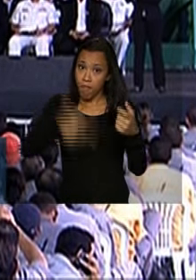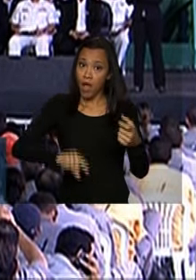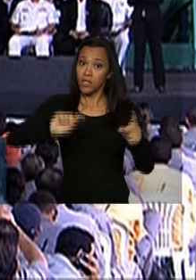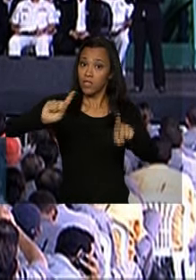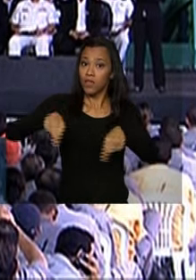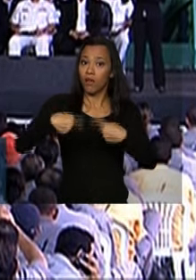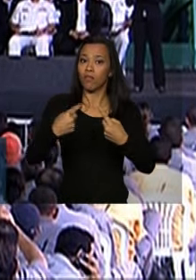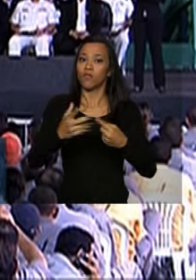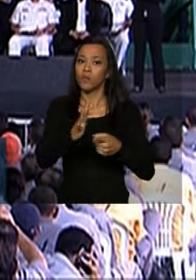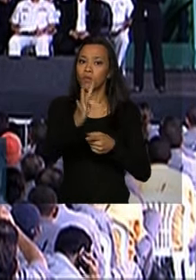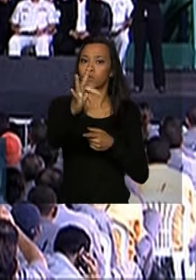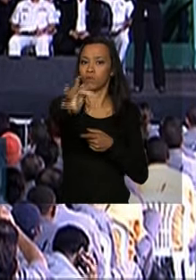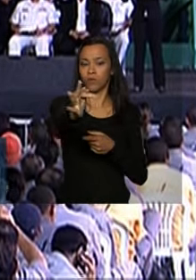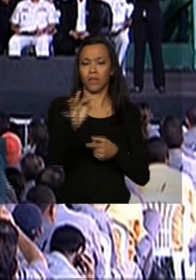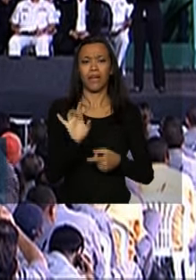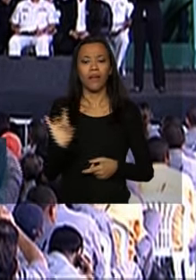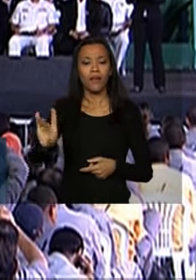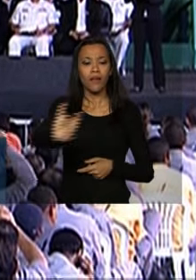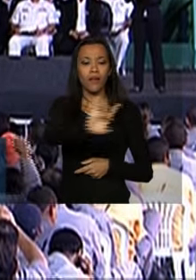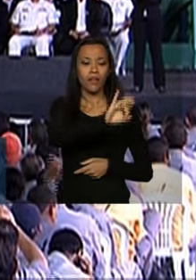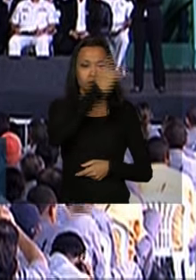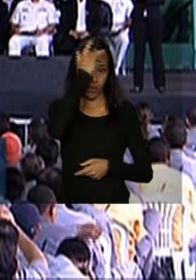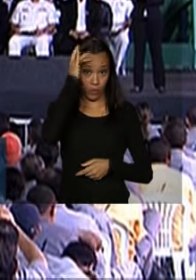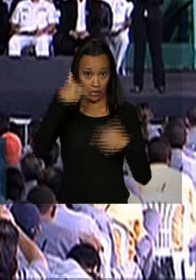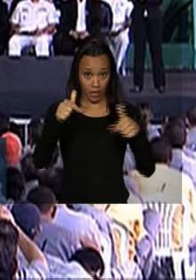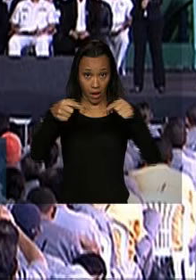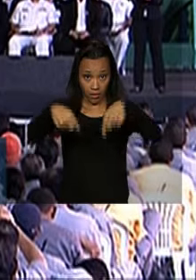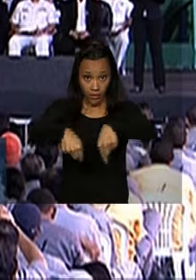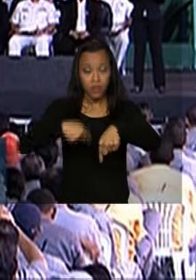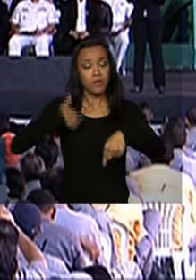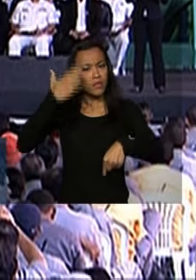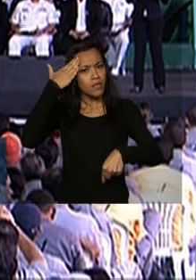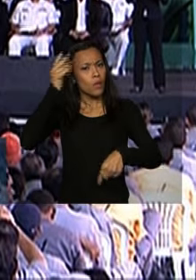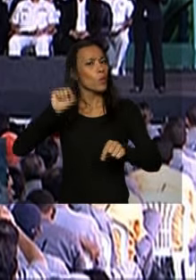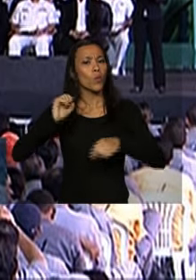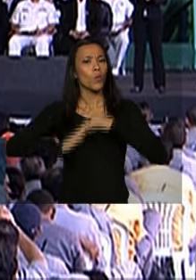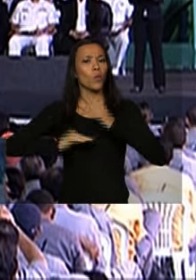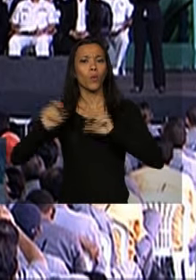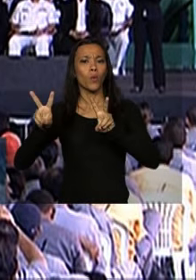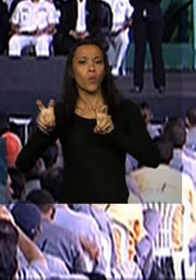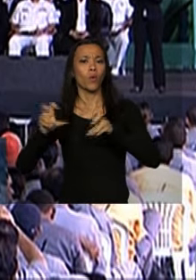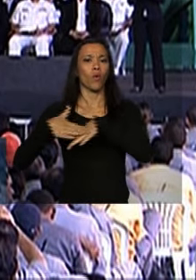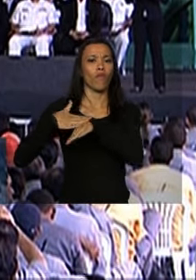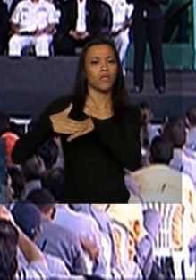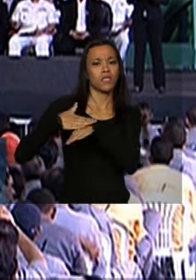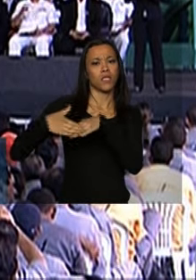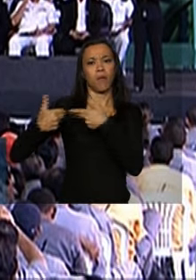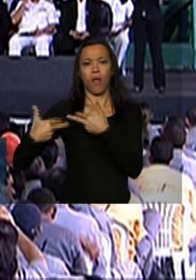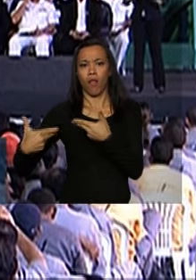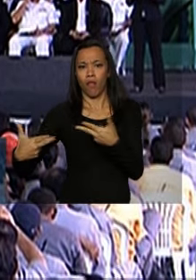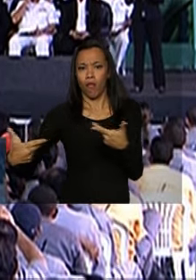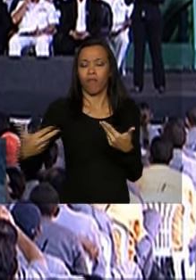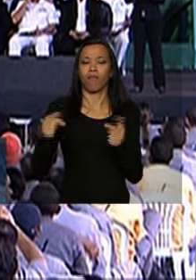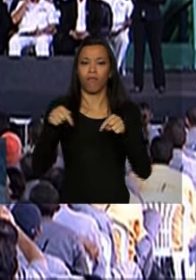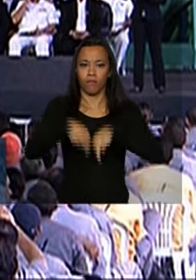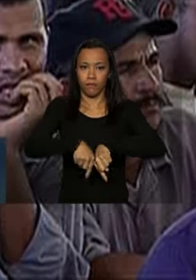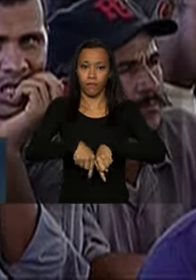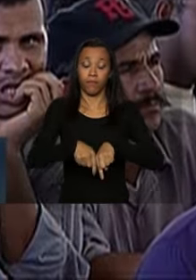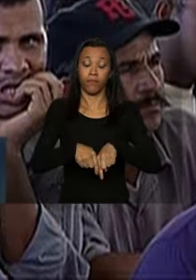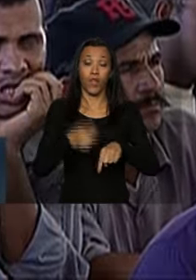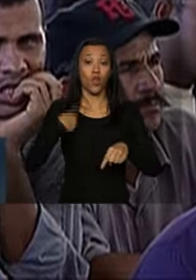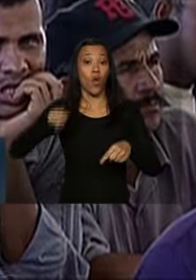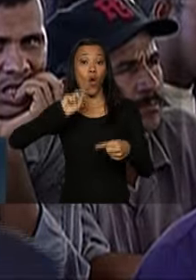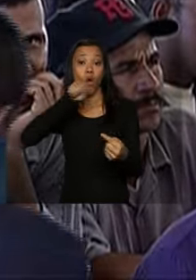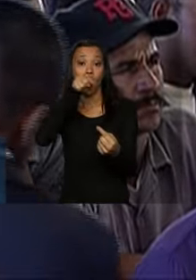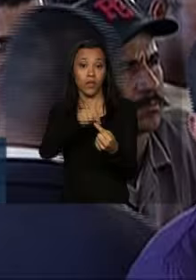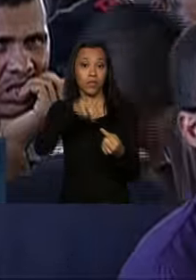frente. Cada um que trabalha aqui sabe por que discutimos, mês a mês, abertamente no nosso DDPS. Nossas